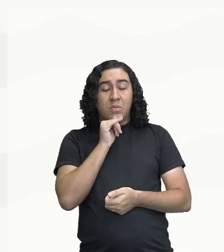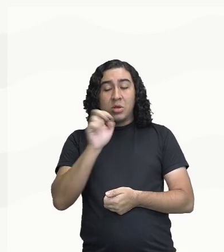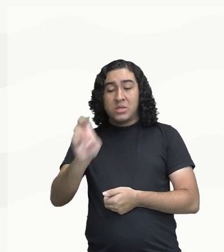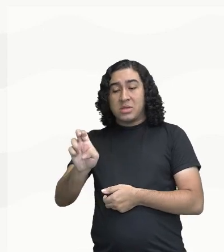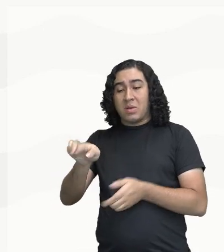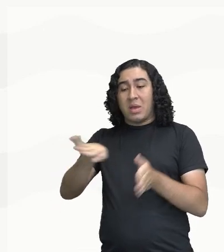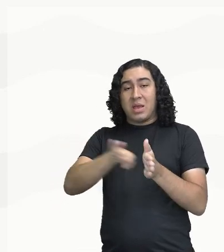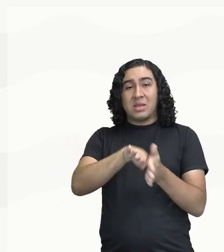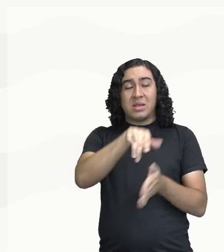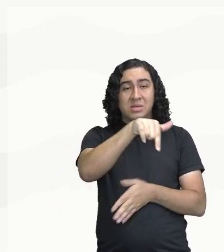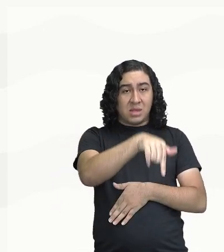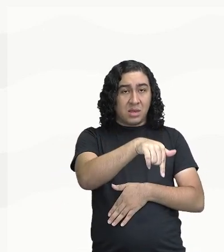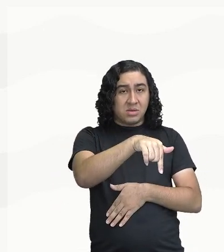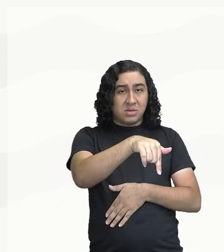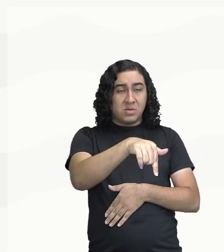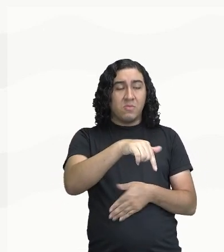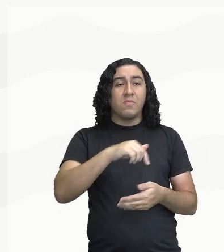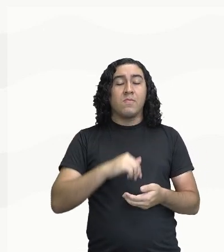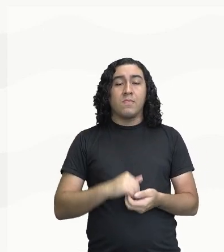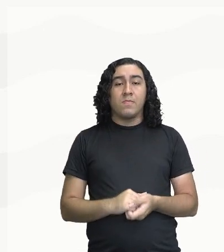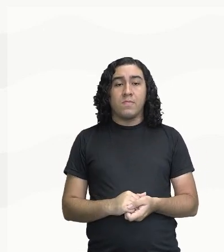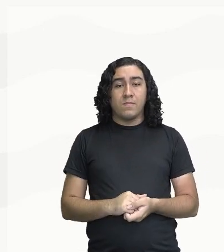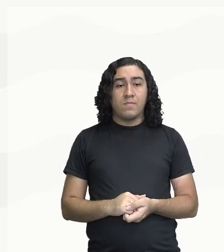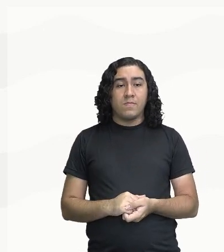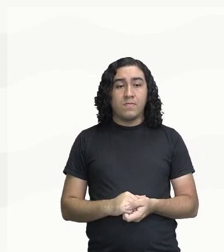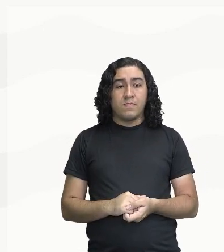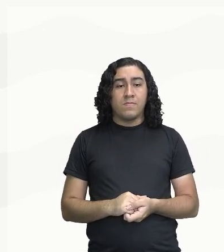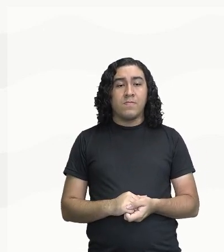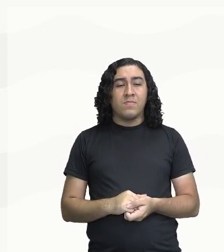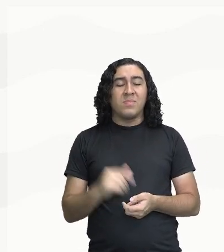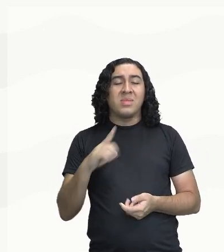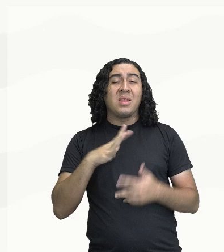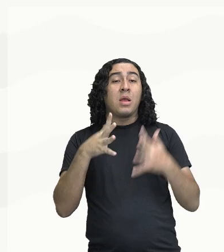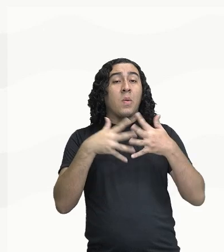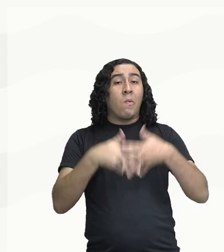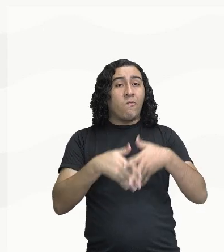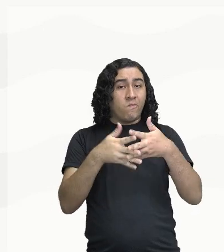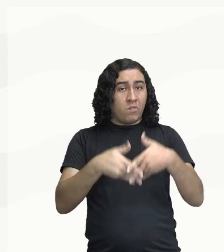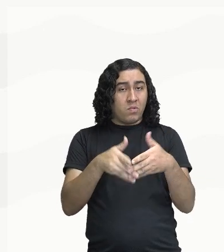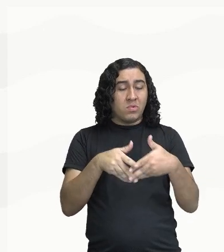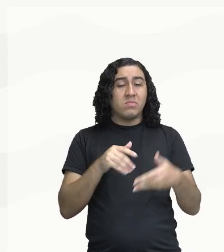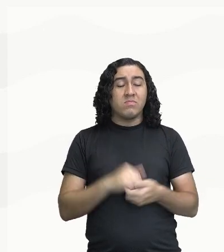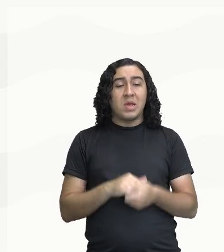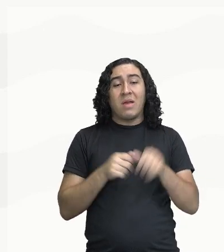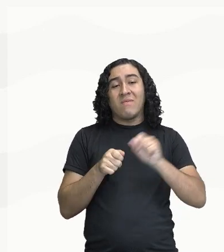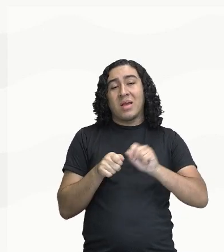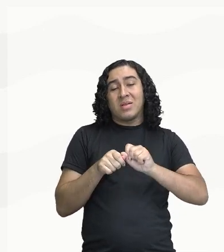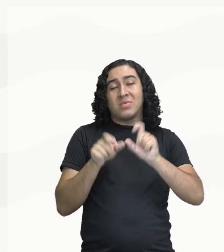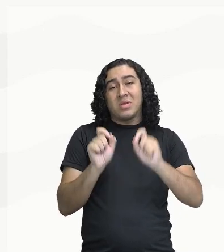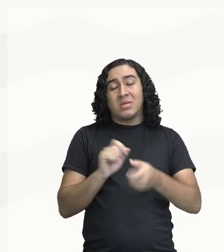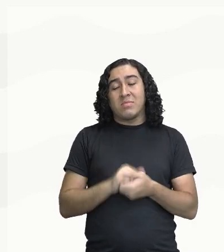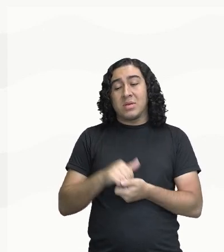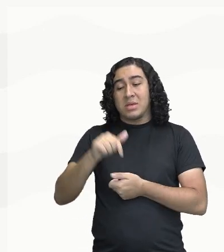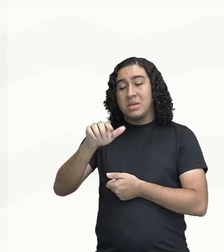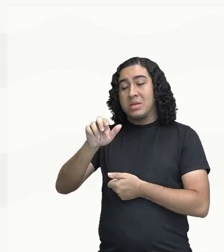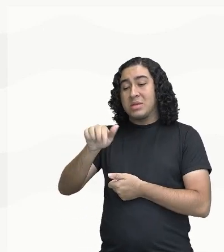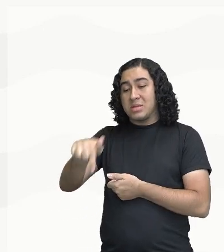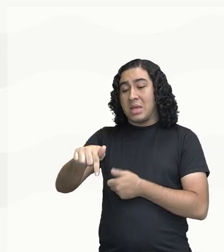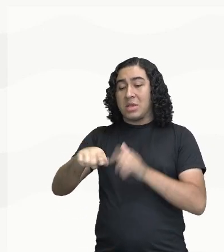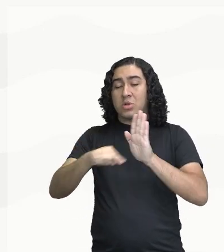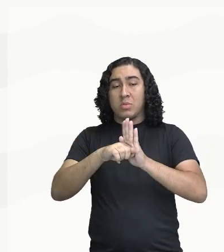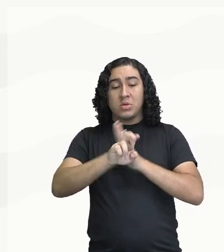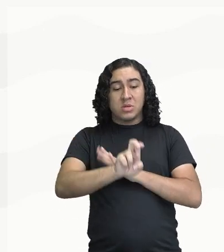7 salários mínimos, a gente ia acabar se confundindo. Ia fazer 7 menos 5, que